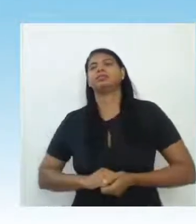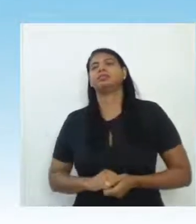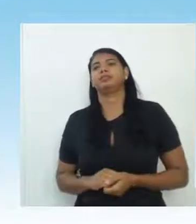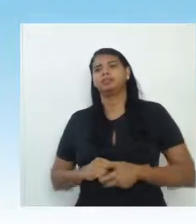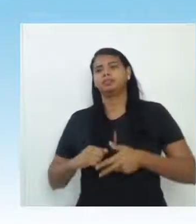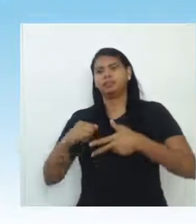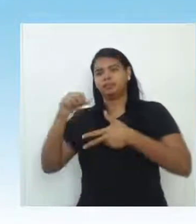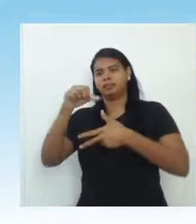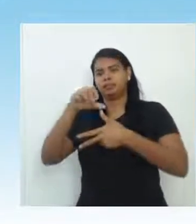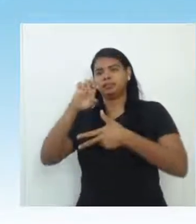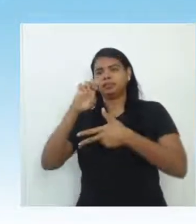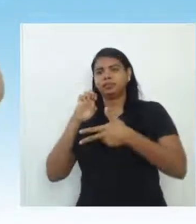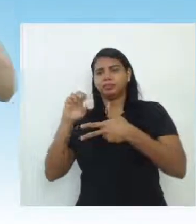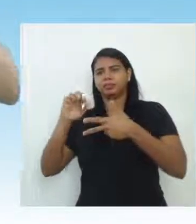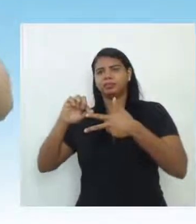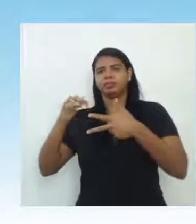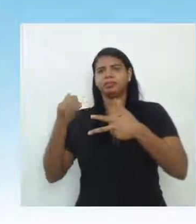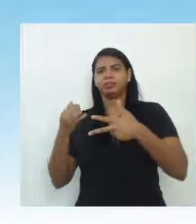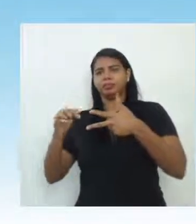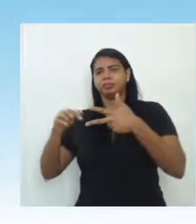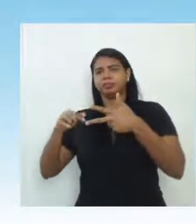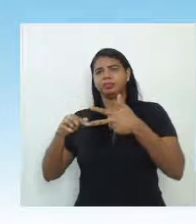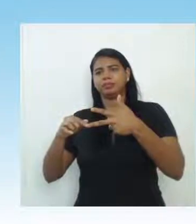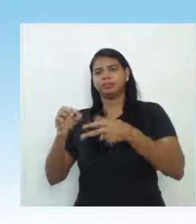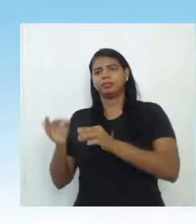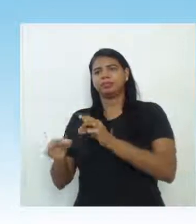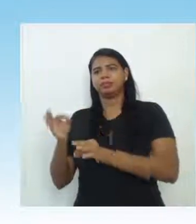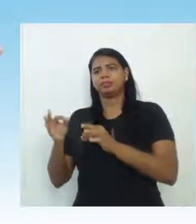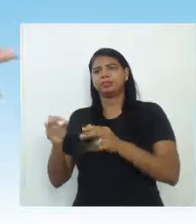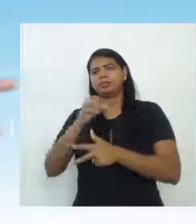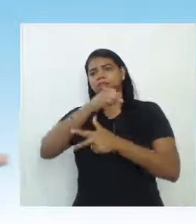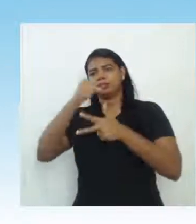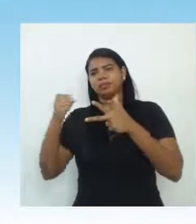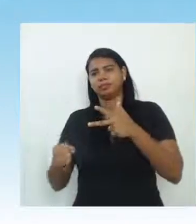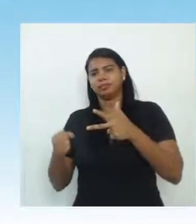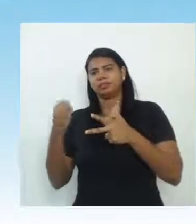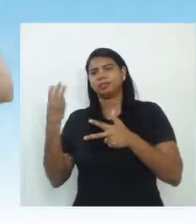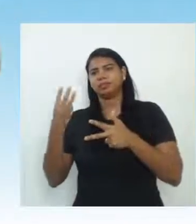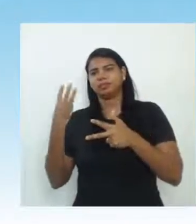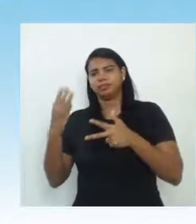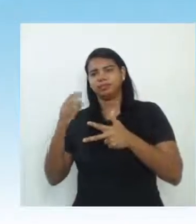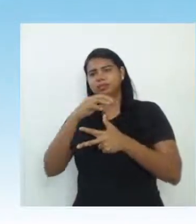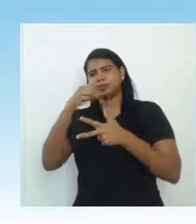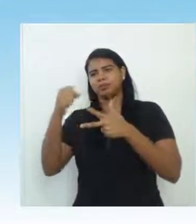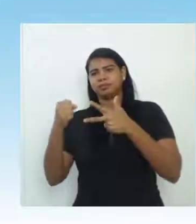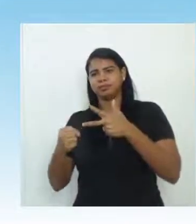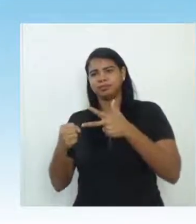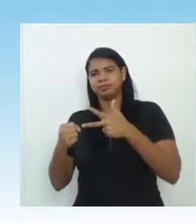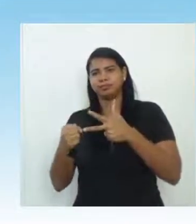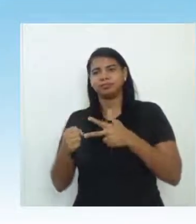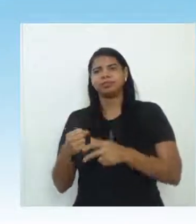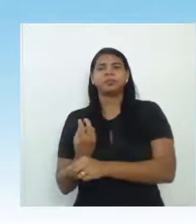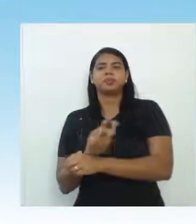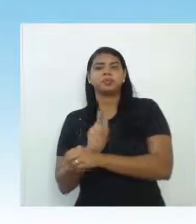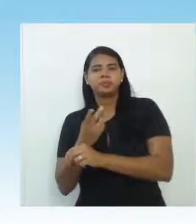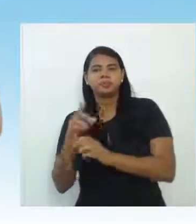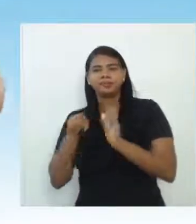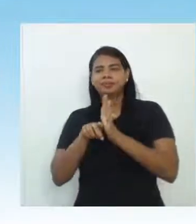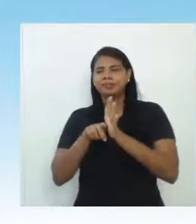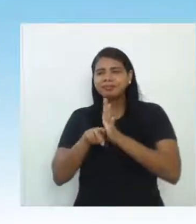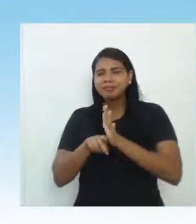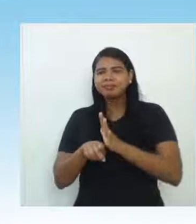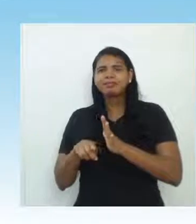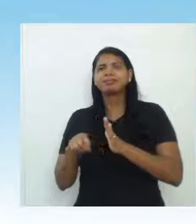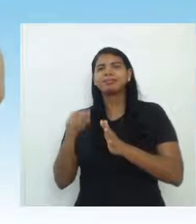dentro do Estado brasileiro, cada um cumprindo a harmonia dos poderes. Exatamente. Já pode dar uma pesquisada em Montesquieu, né,